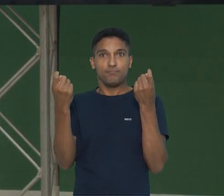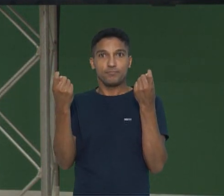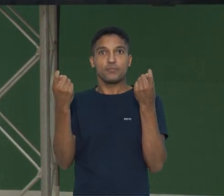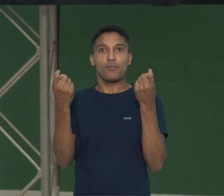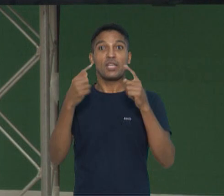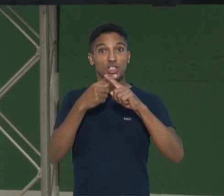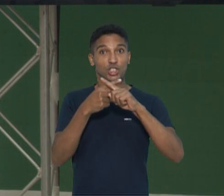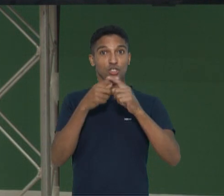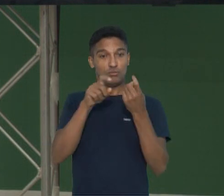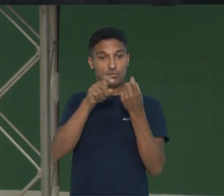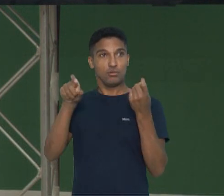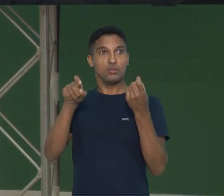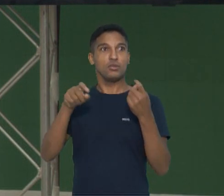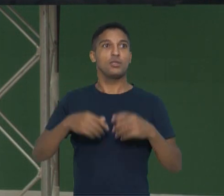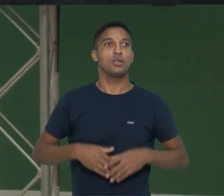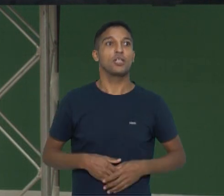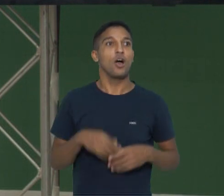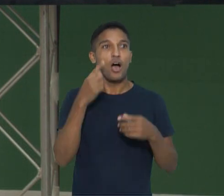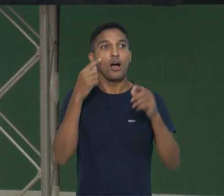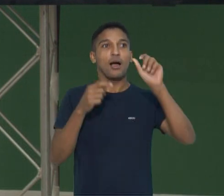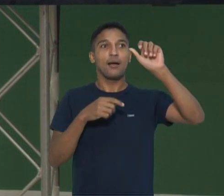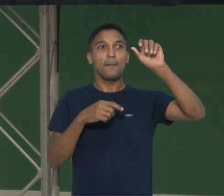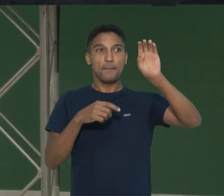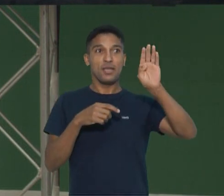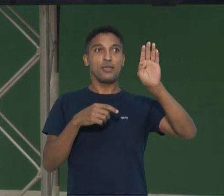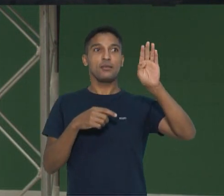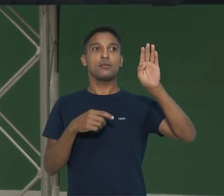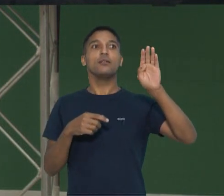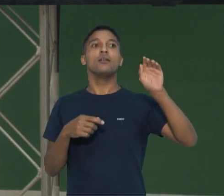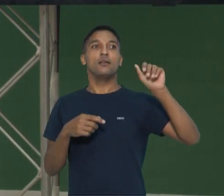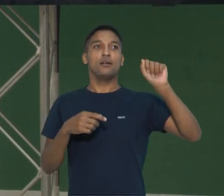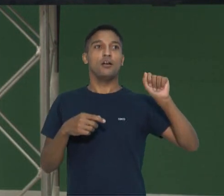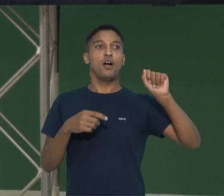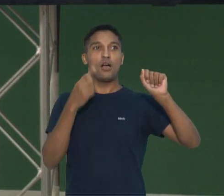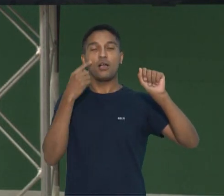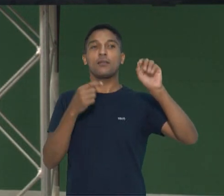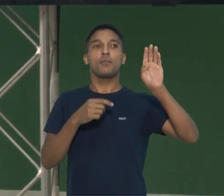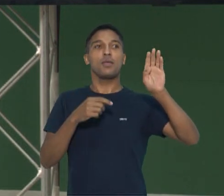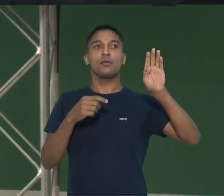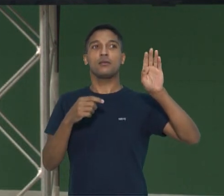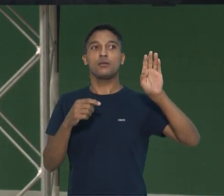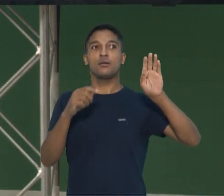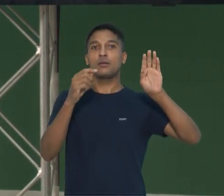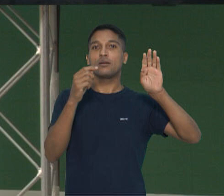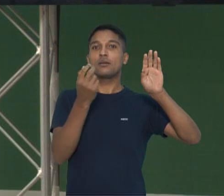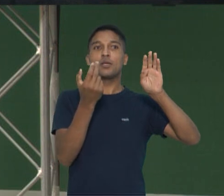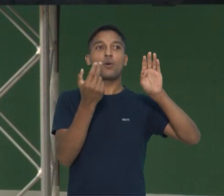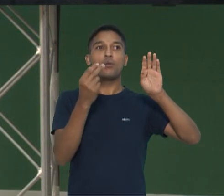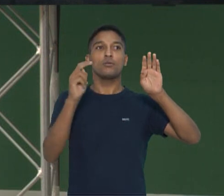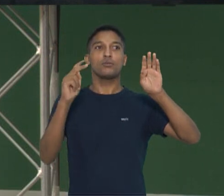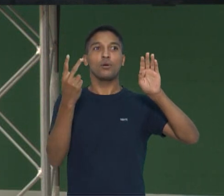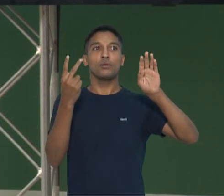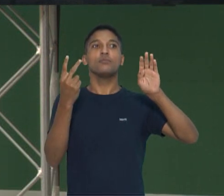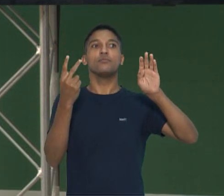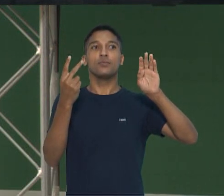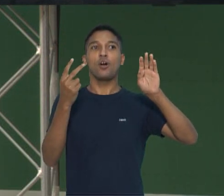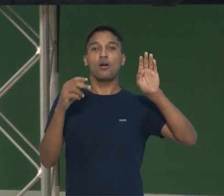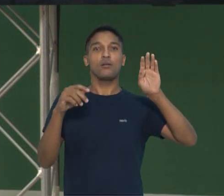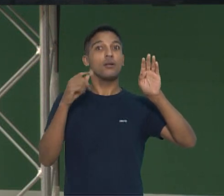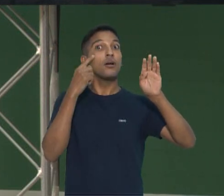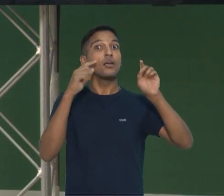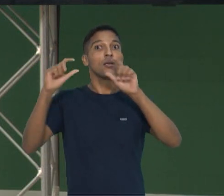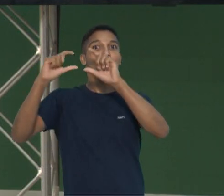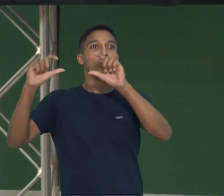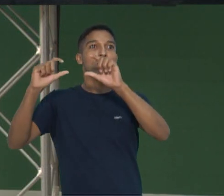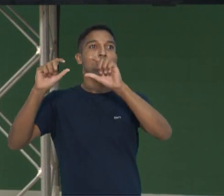ao quadrado é 5, raiz quadrada de 5 ao quadrado é 5. Por que A ao quadrado e B ao quadrado? Porque são os elementos que eu preciso